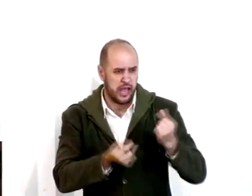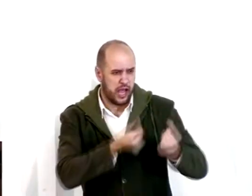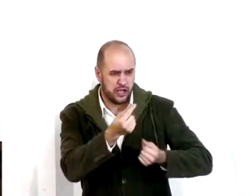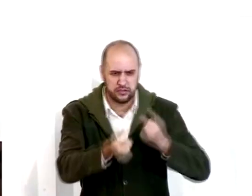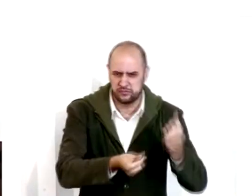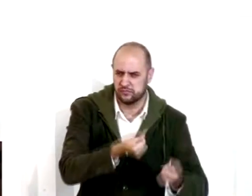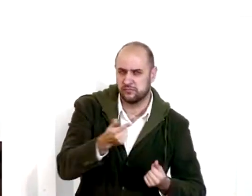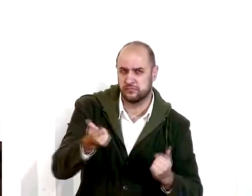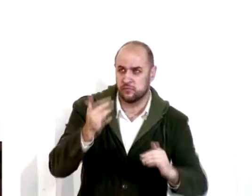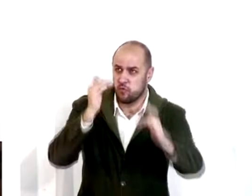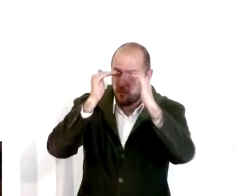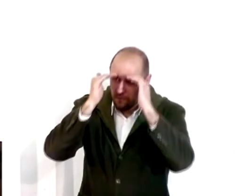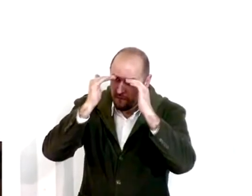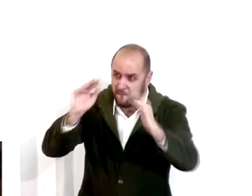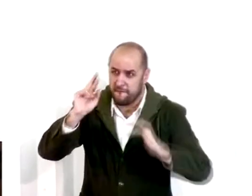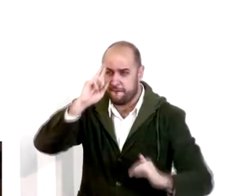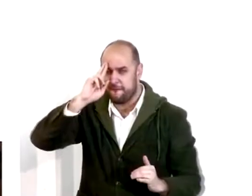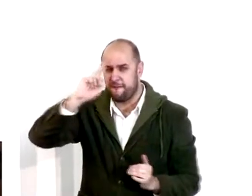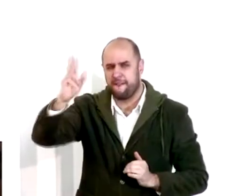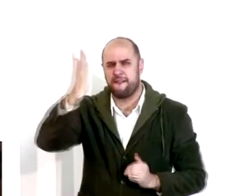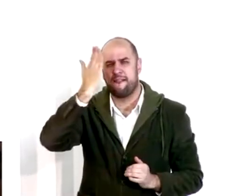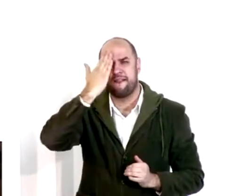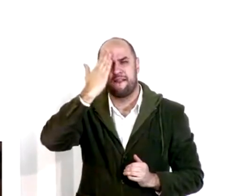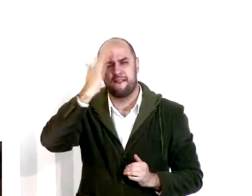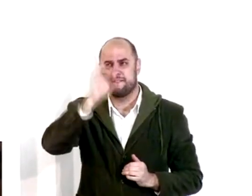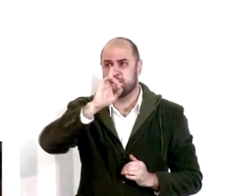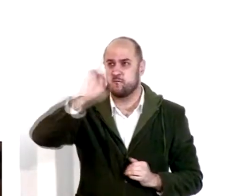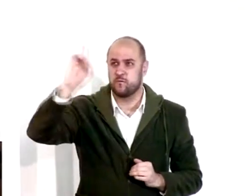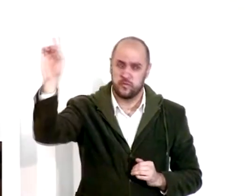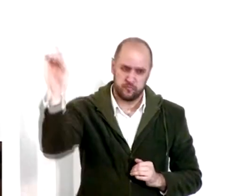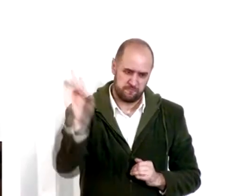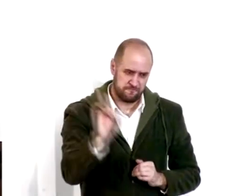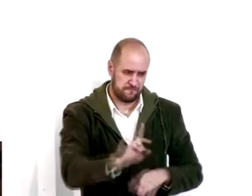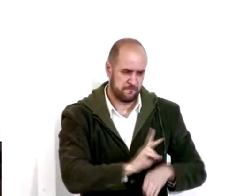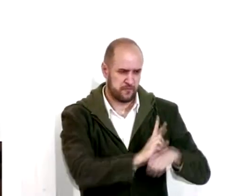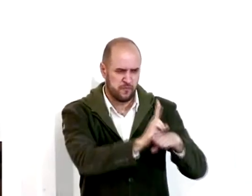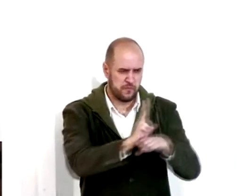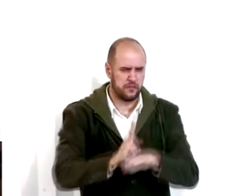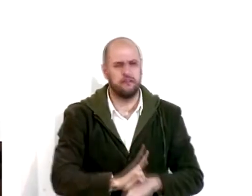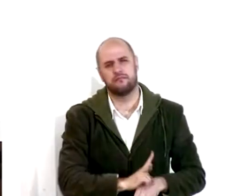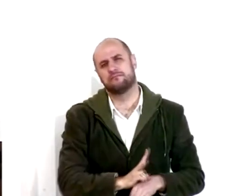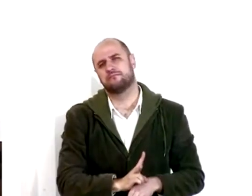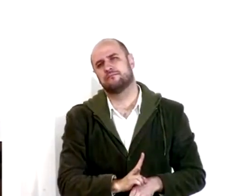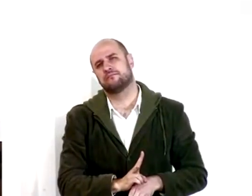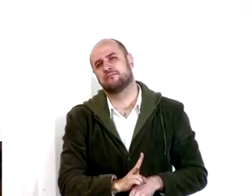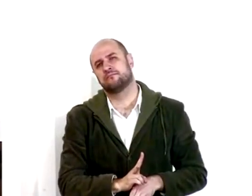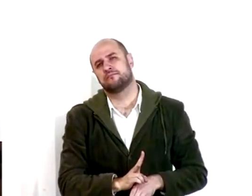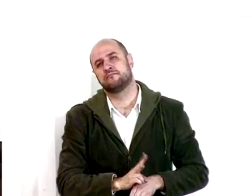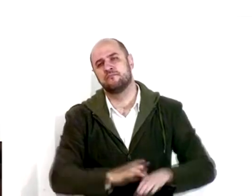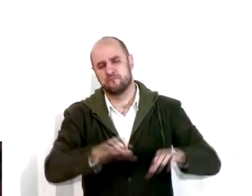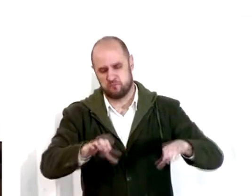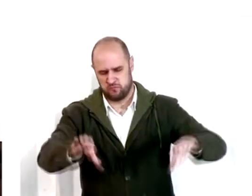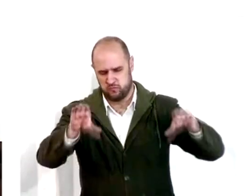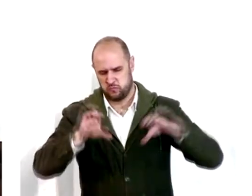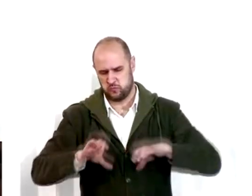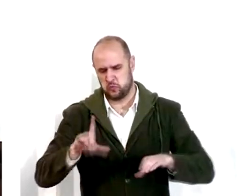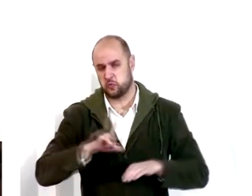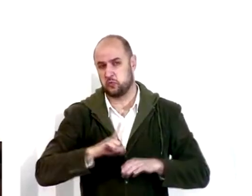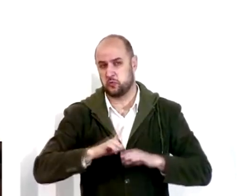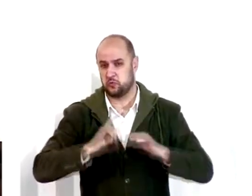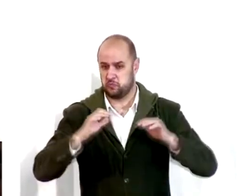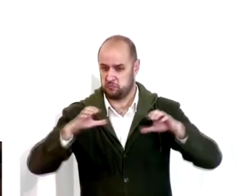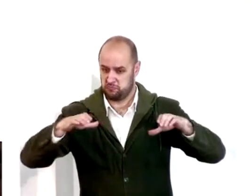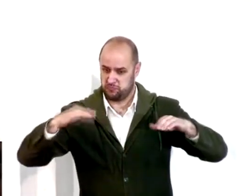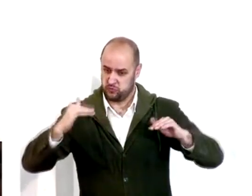de Deus, e da consciência de que o Deus que os constituiu, tem o seu trono estabelecido soberanamente,